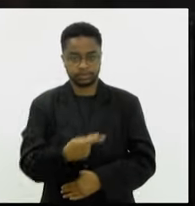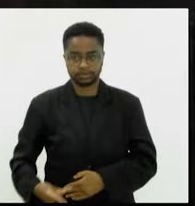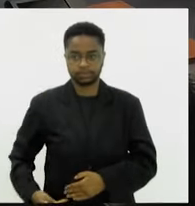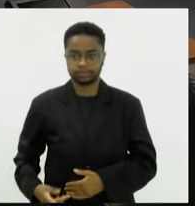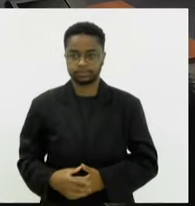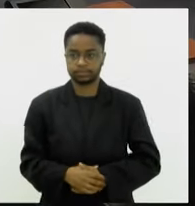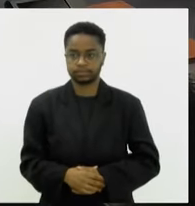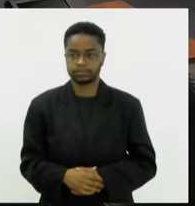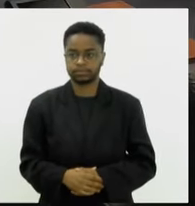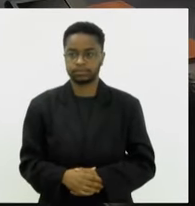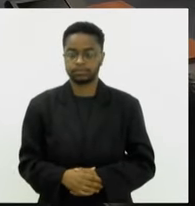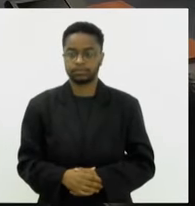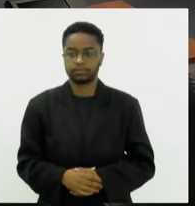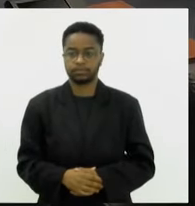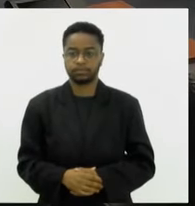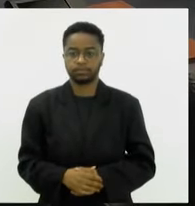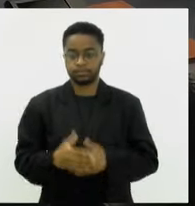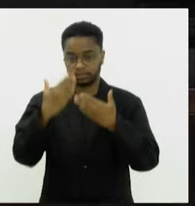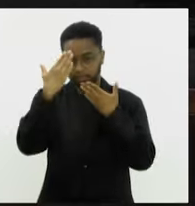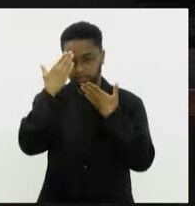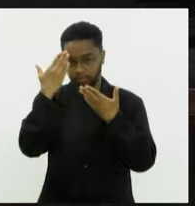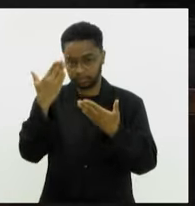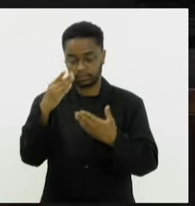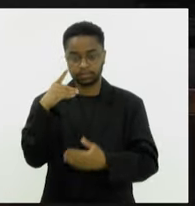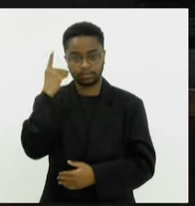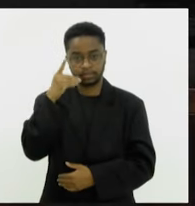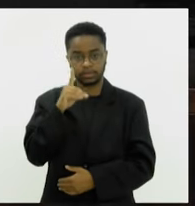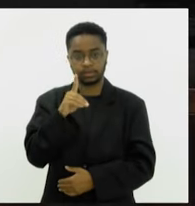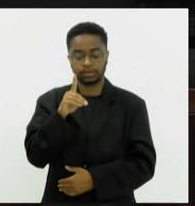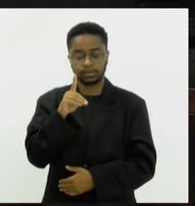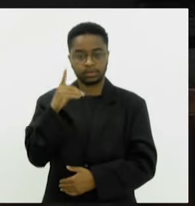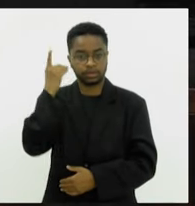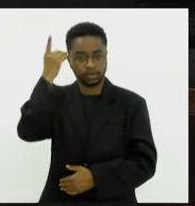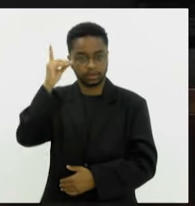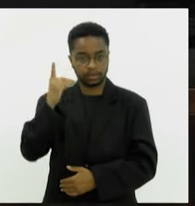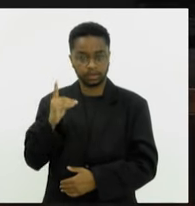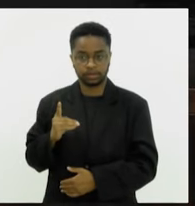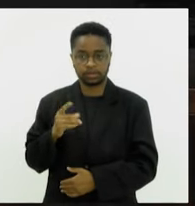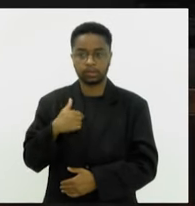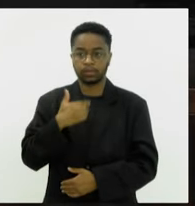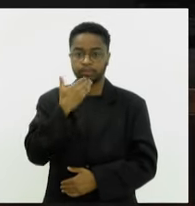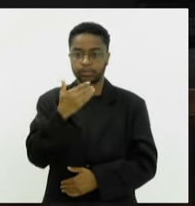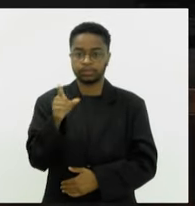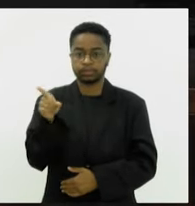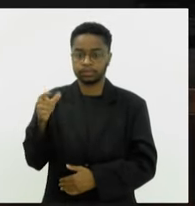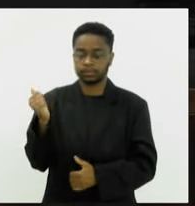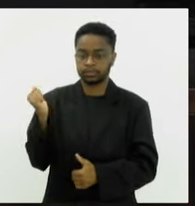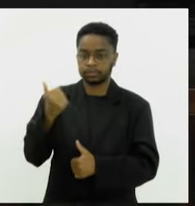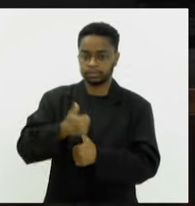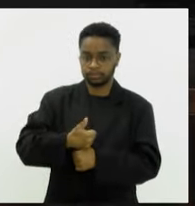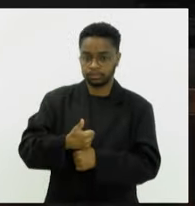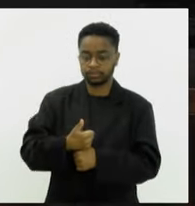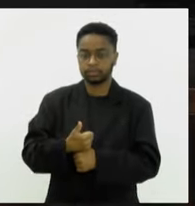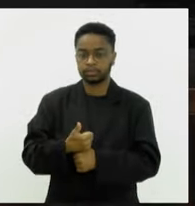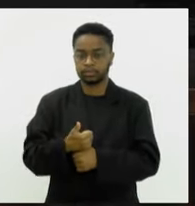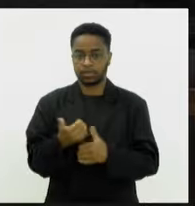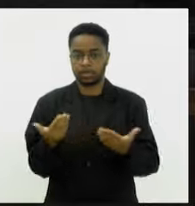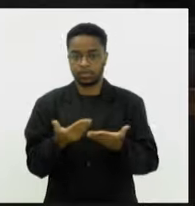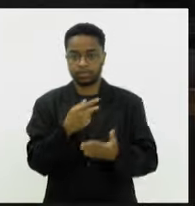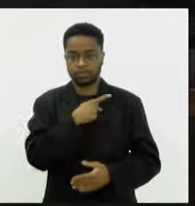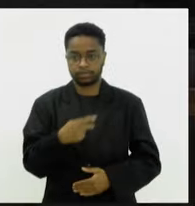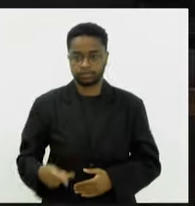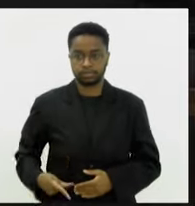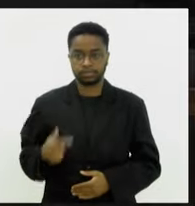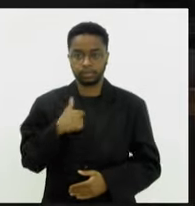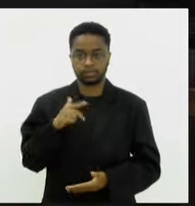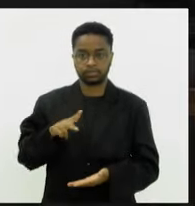presidenta. Muito obrigada, deputada Dani Balbi. solicito que Vossa Excelência tome aqui assento na presidência para